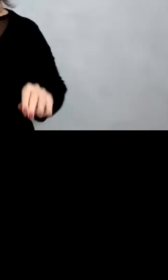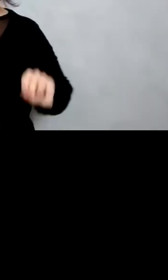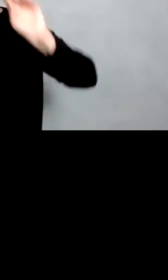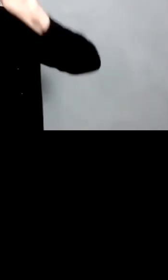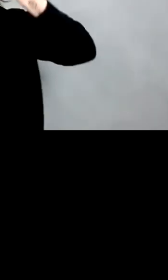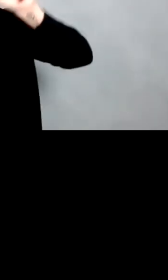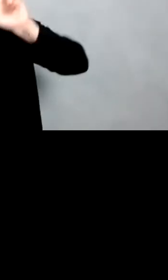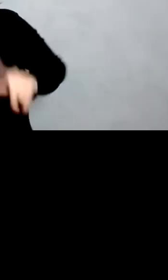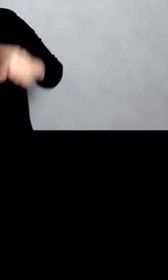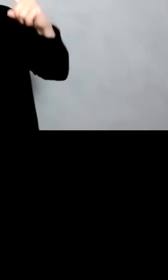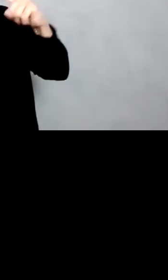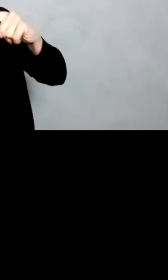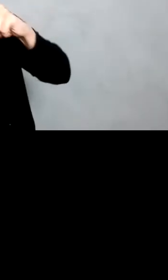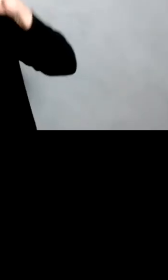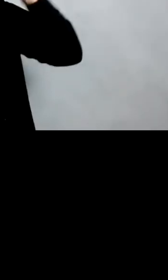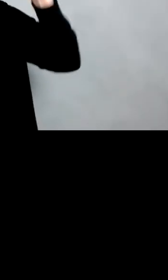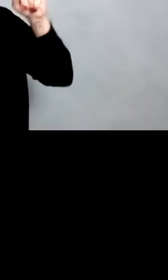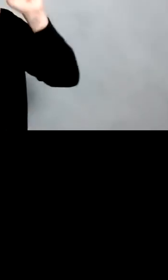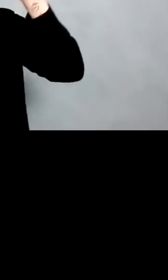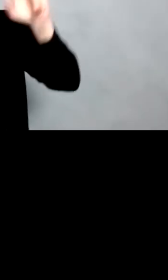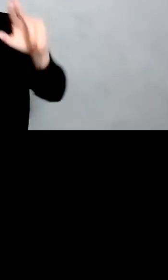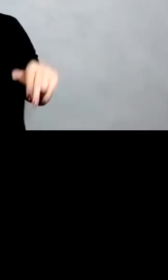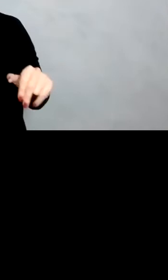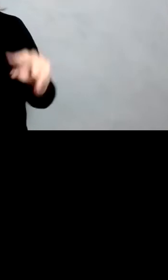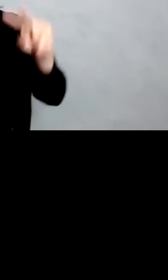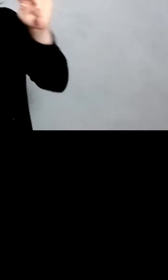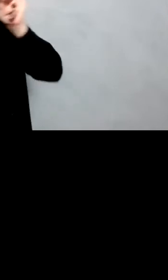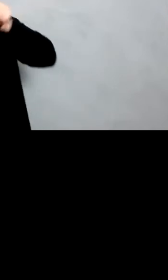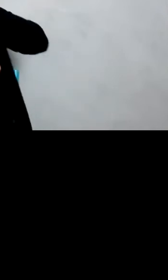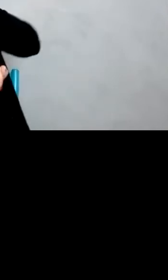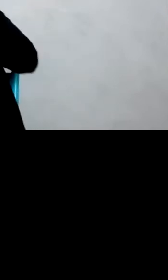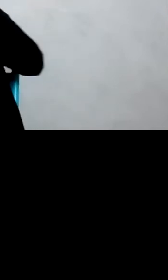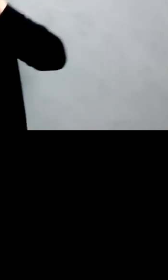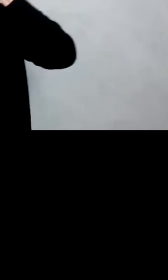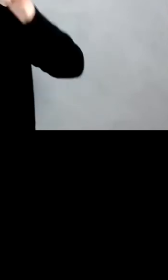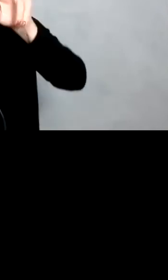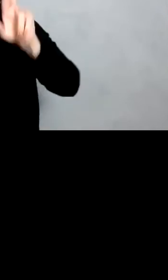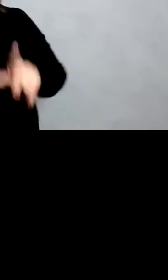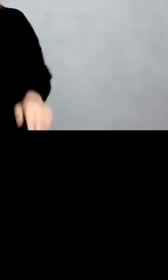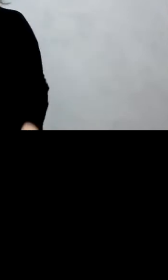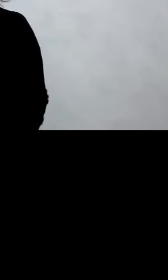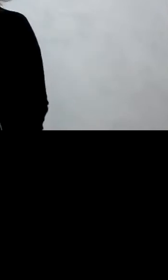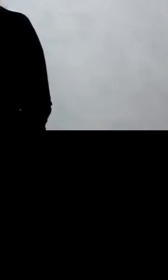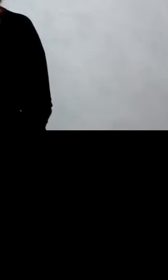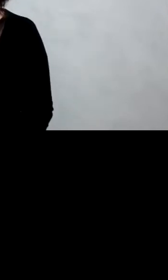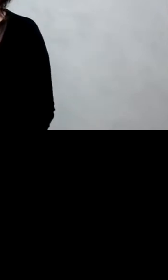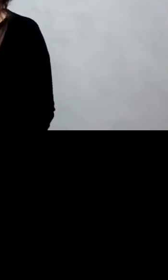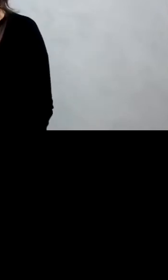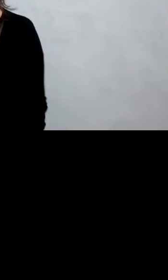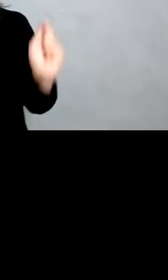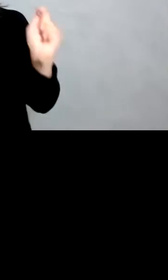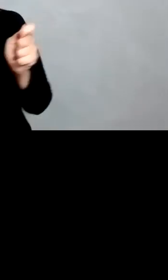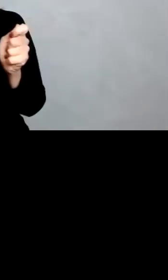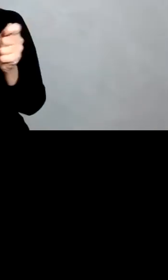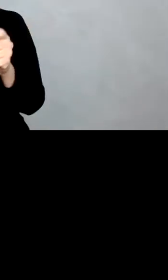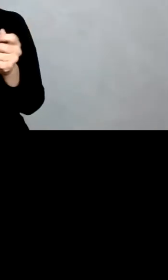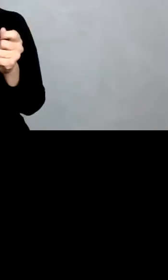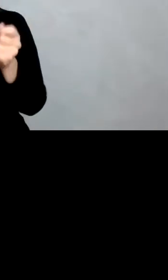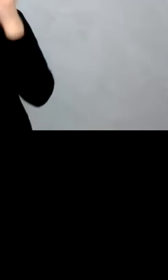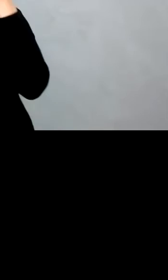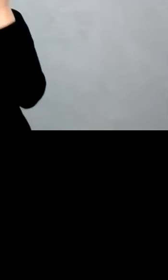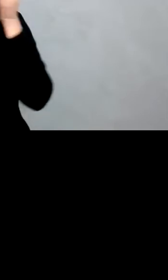um raciocínio muito próximo nesse sentido. Claro, estou sendo rasa nessa comparação, mas assim, de que